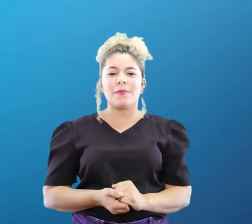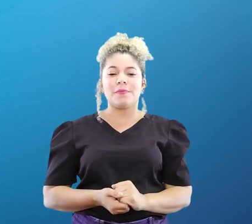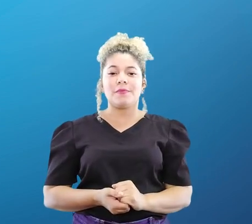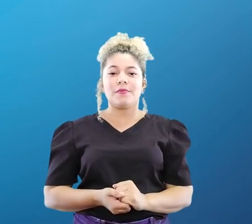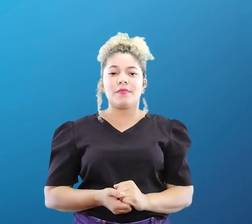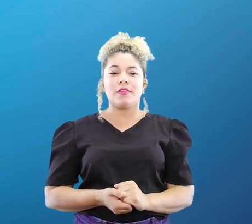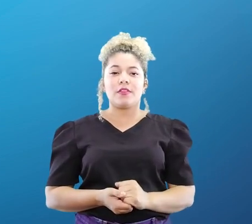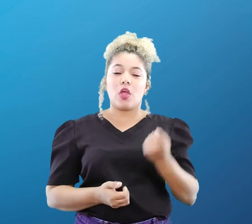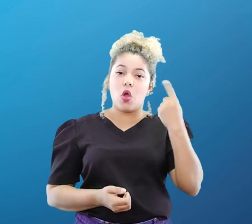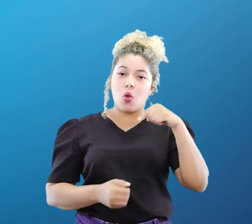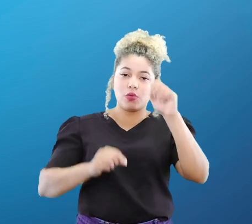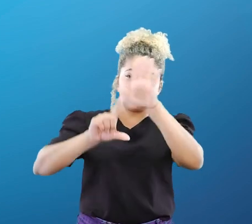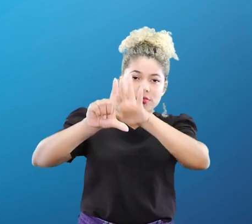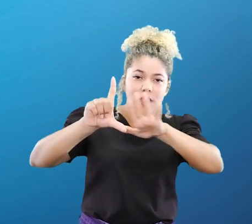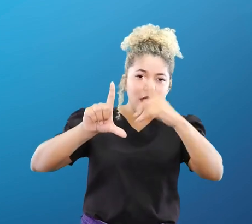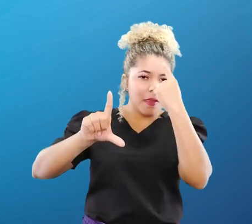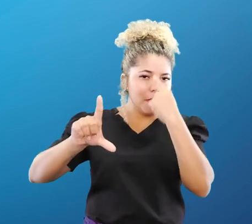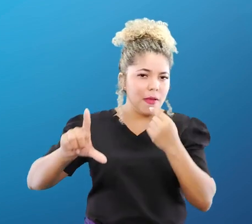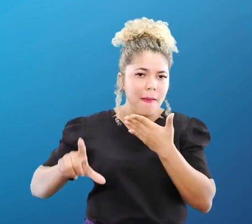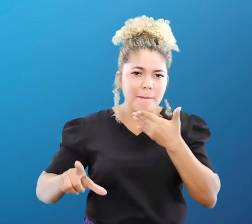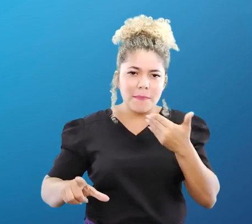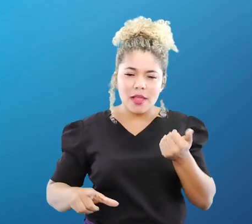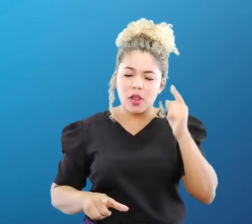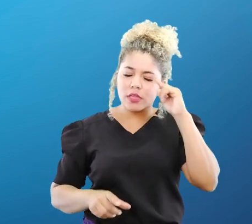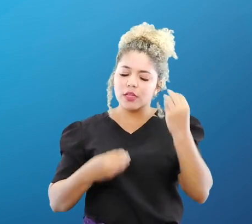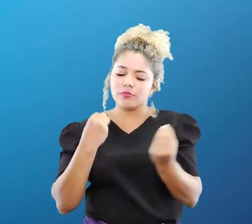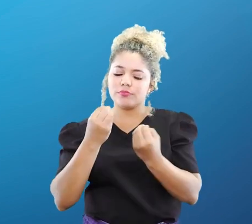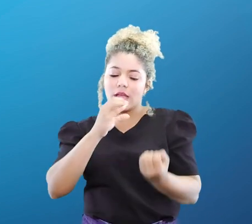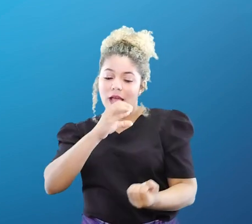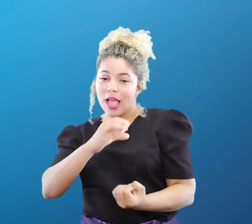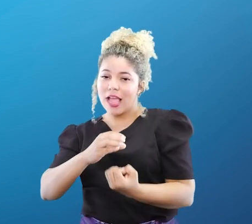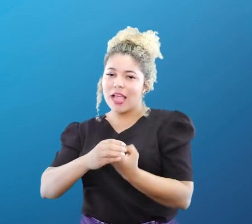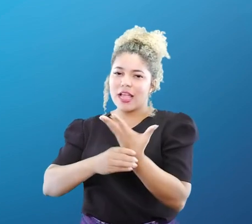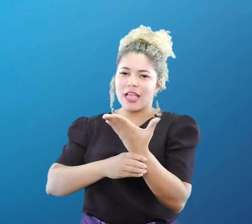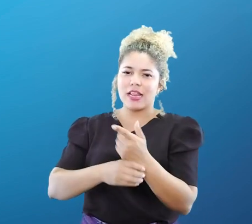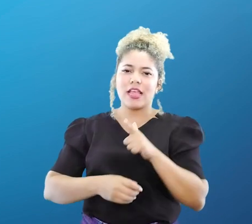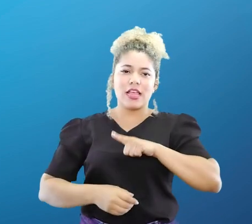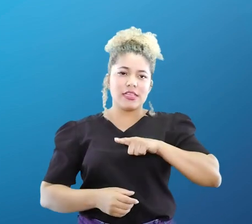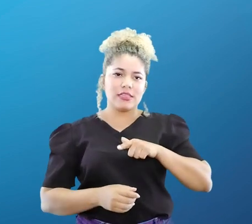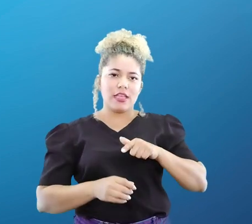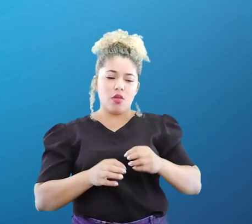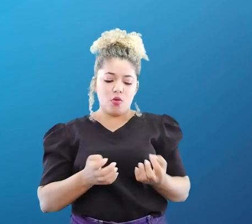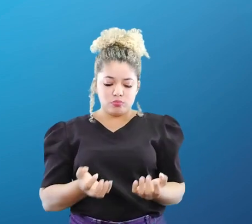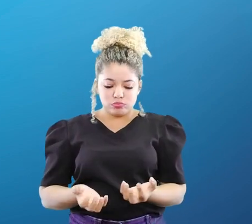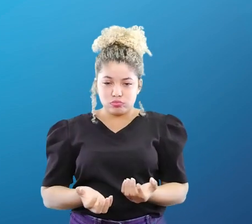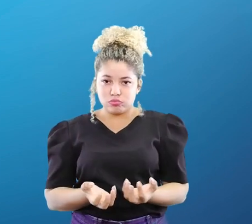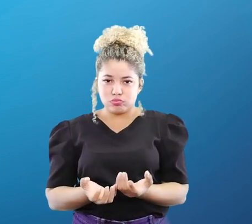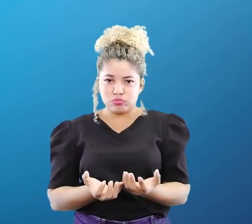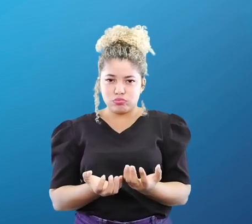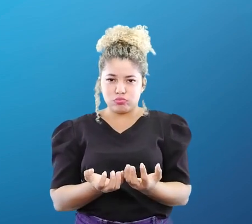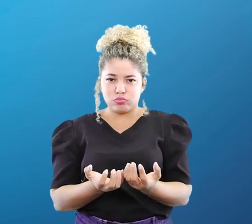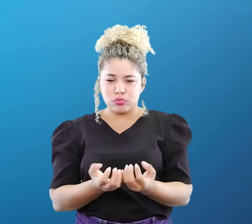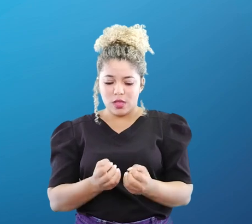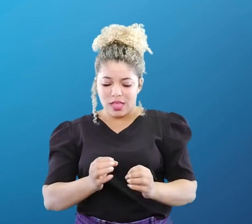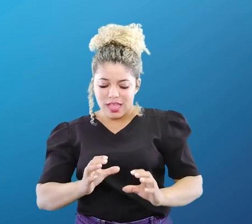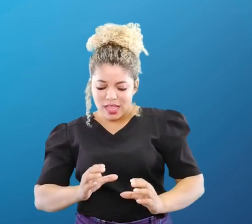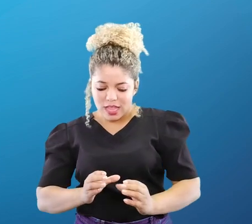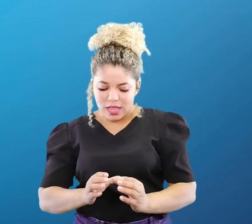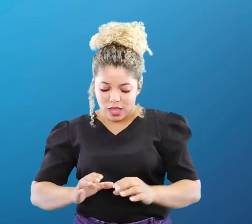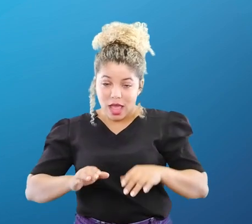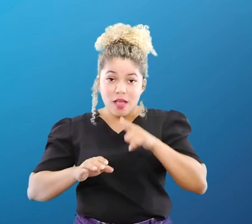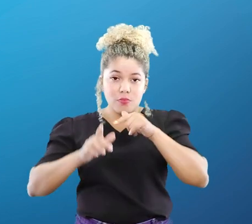Mais uma imagem para entendermos esse processo de formação. Aqui nós temos o magma pressionando e nascendo o vulcão no fundo do